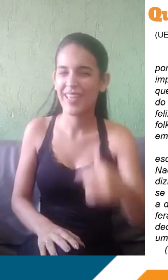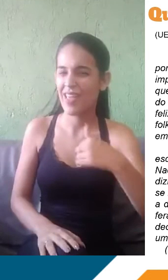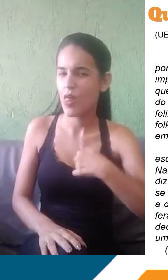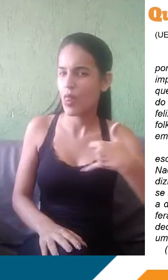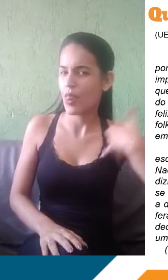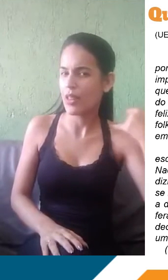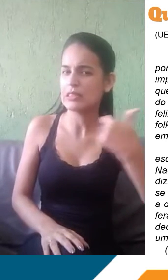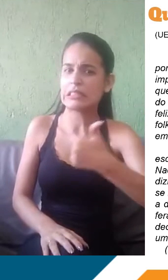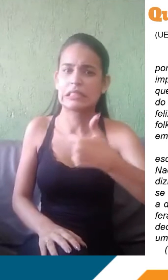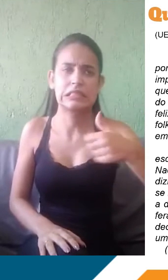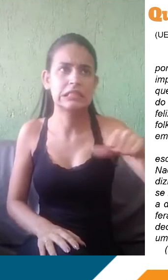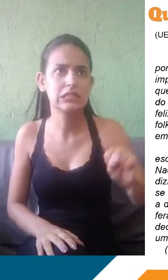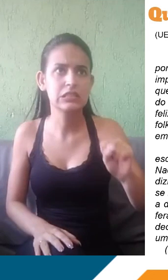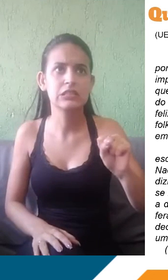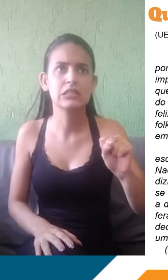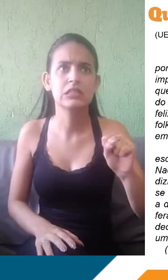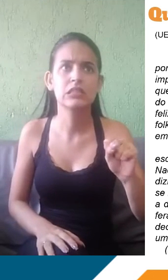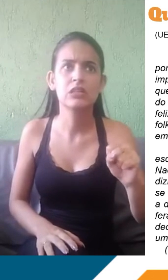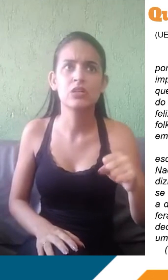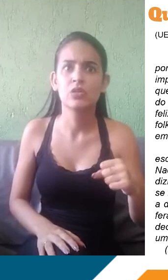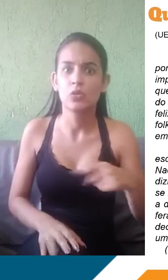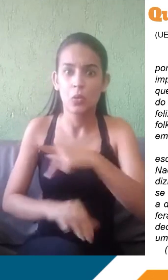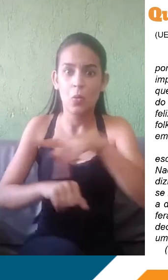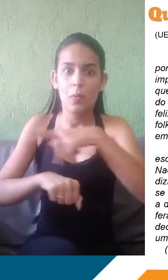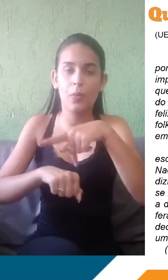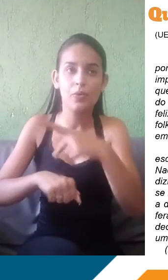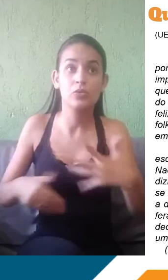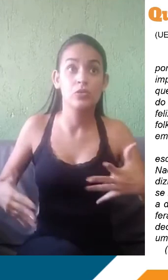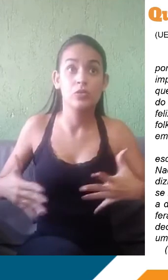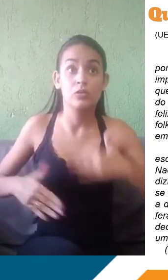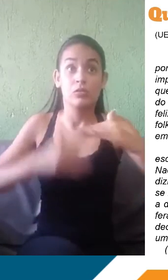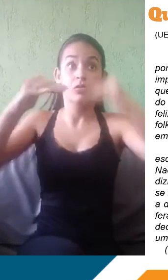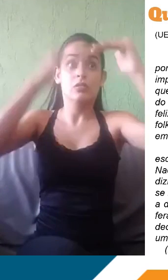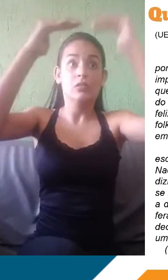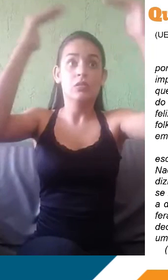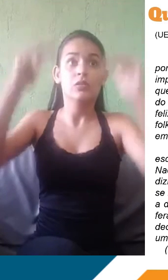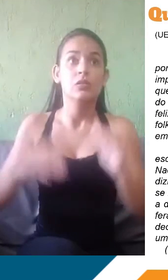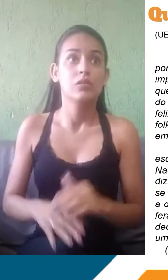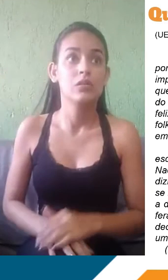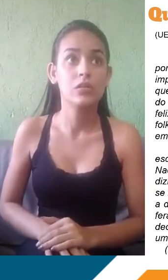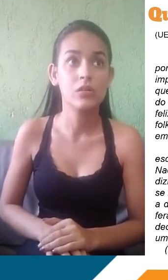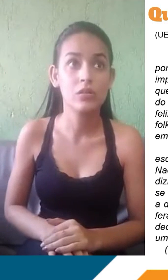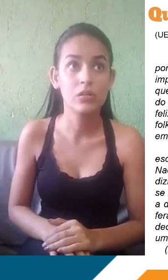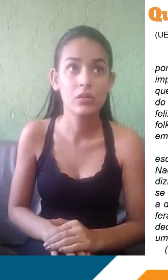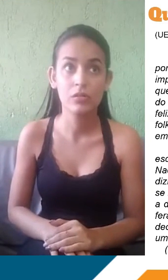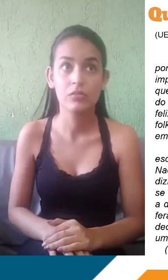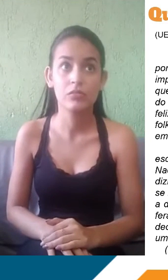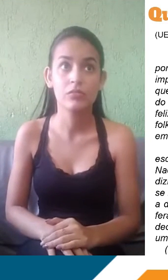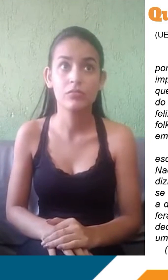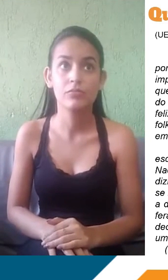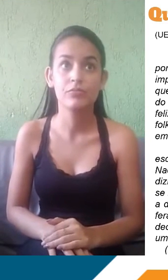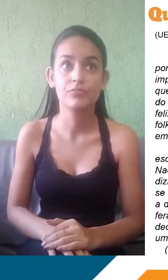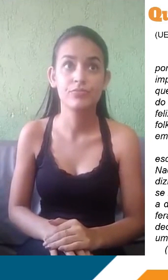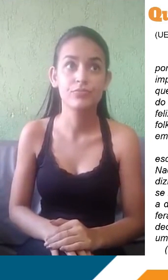lhe absorvia e por ele fizera a tolice de estudar inutilidades. Que lhe importavam os rios? Eram grandes? Pois que